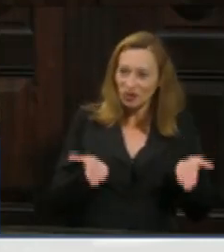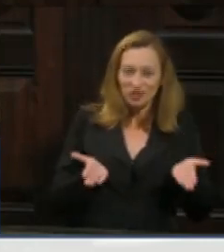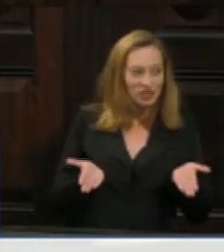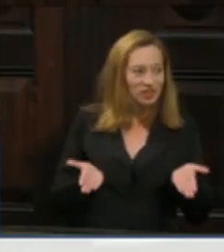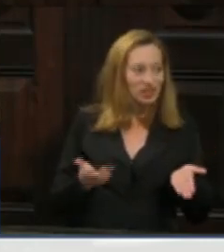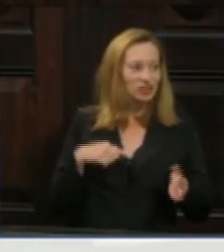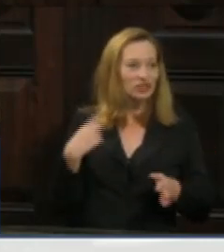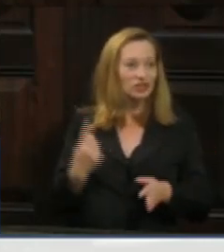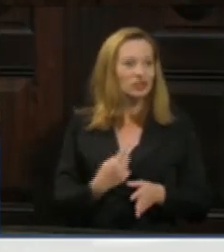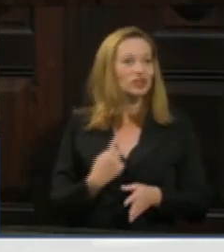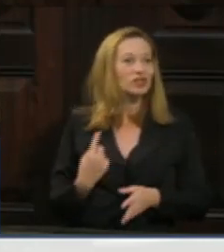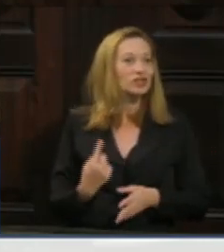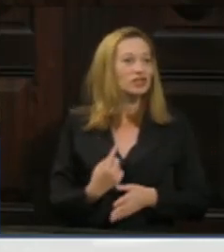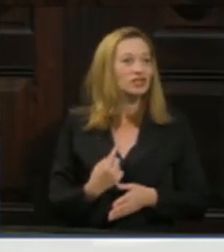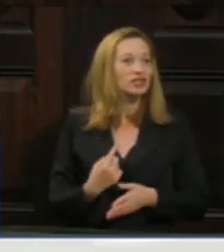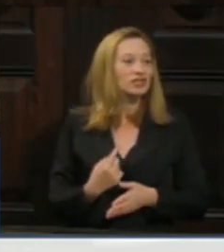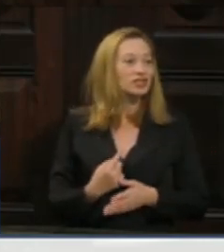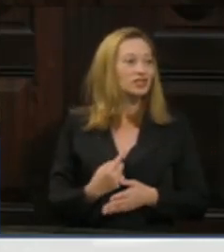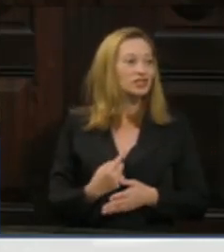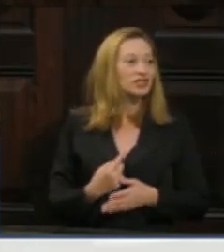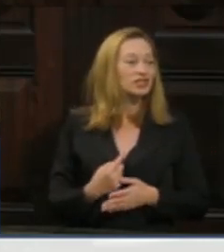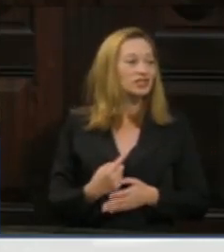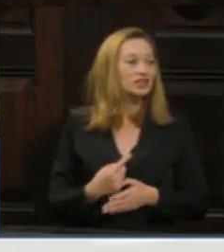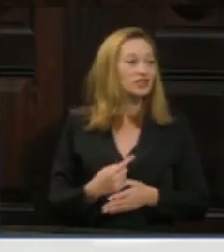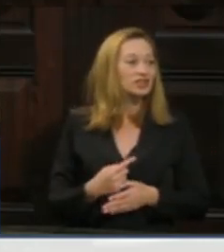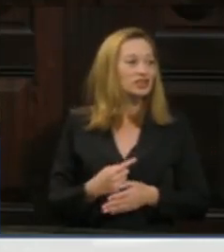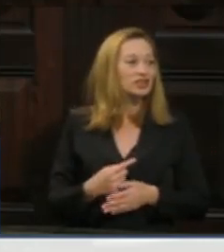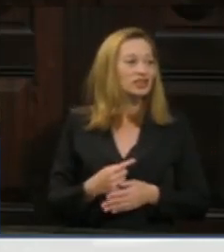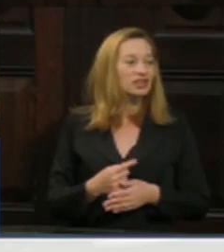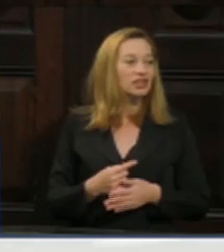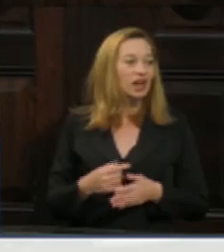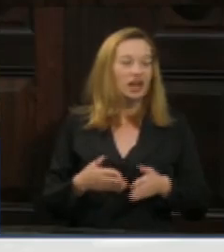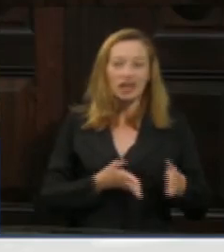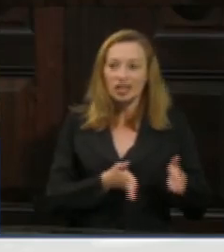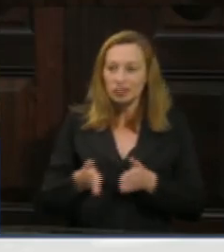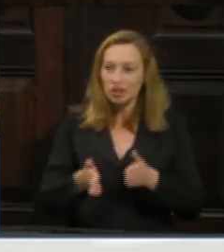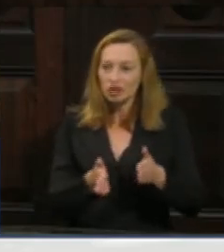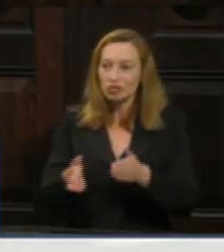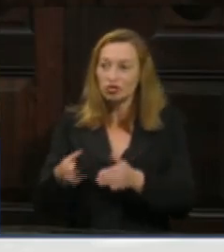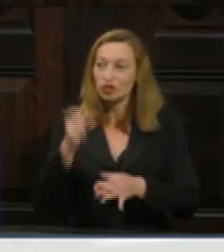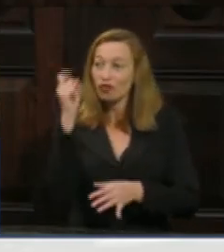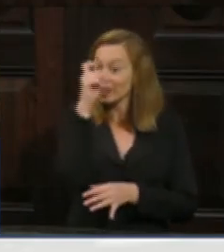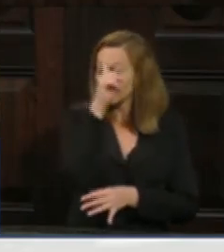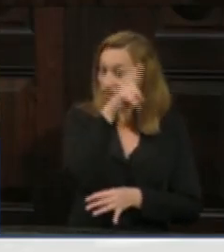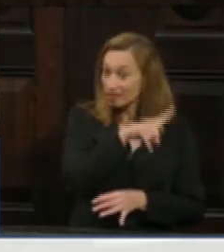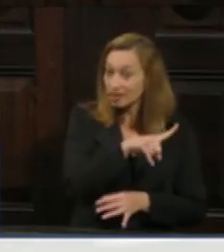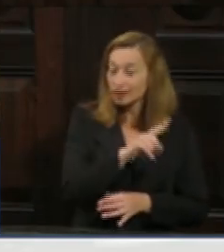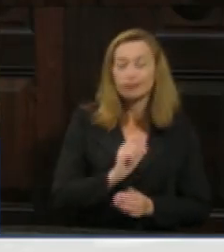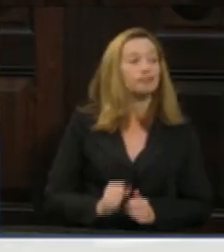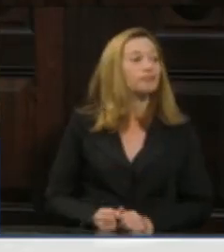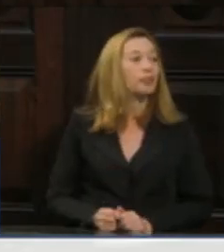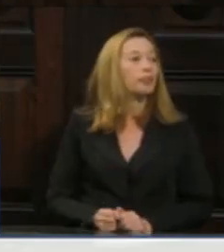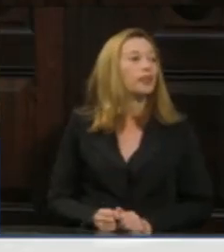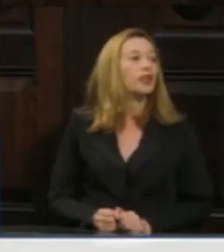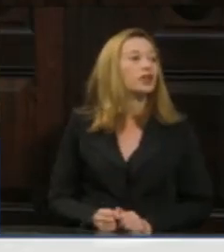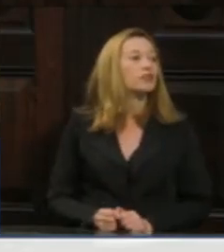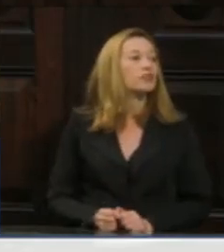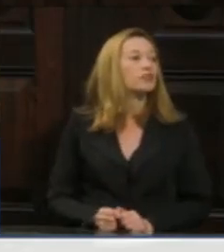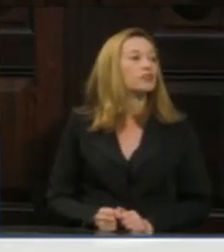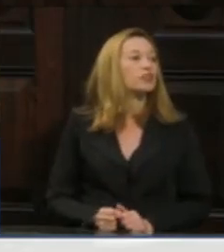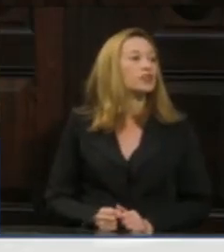registrada. E também, senhor presidente, já afirmei, já vou acabar, deputado Conte